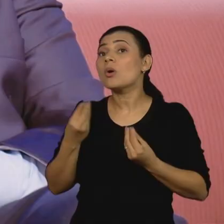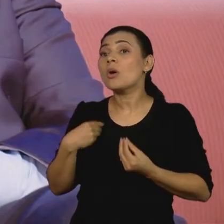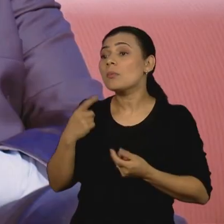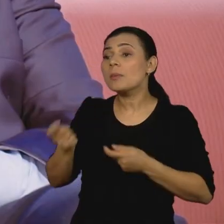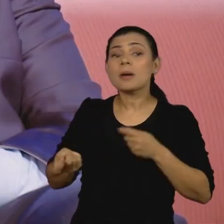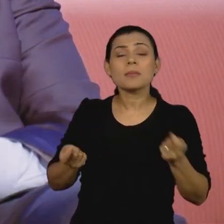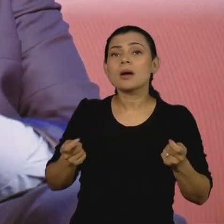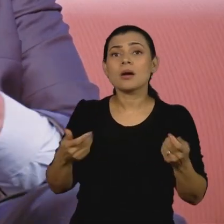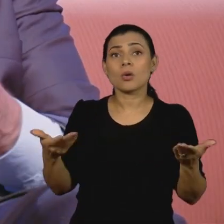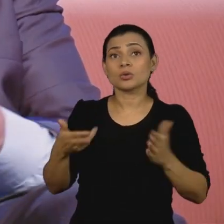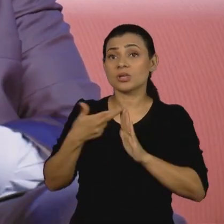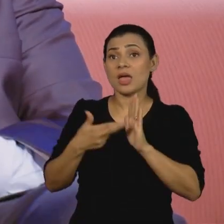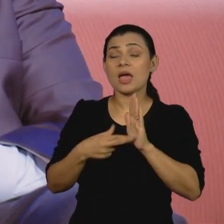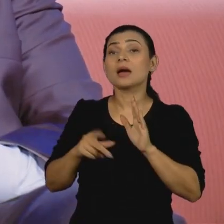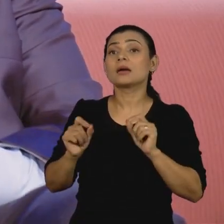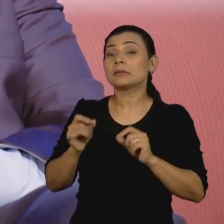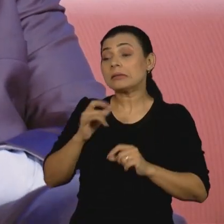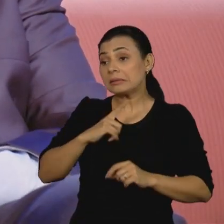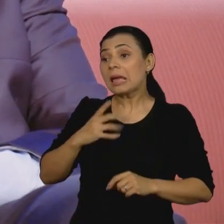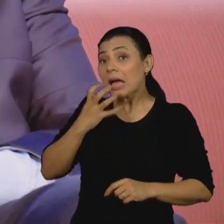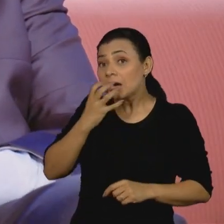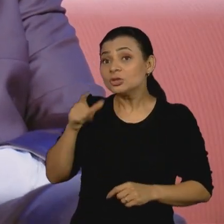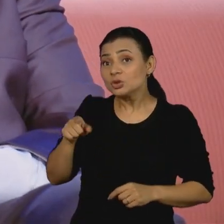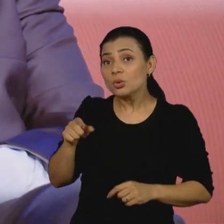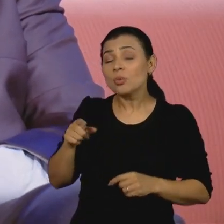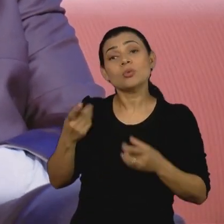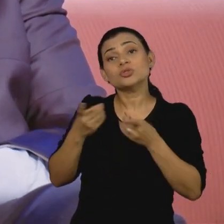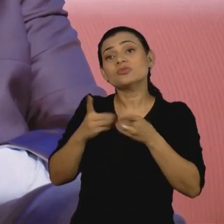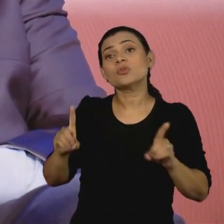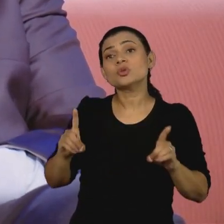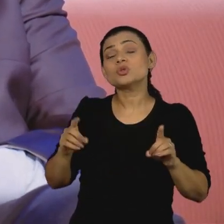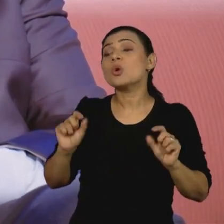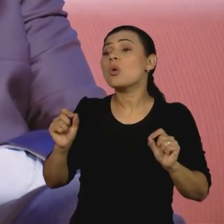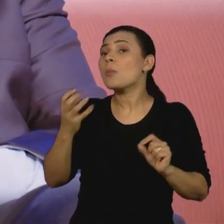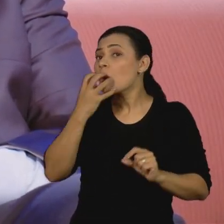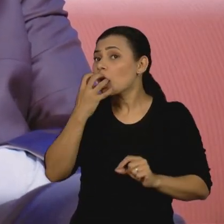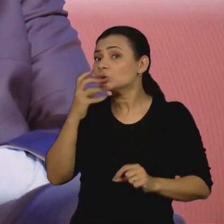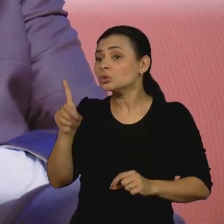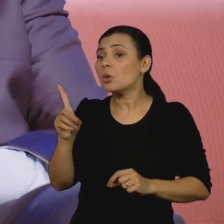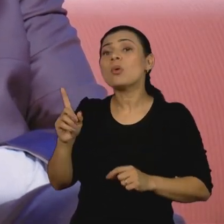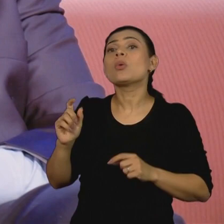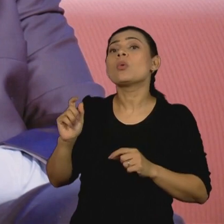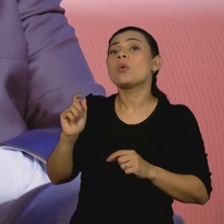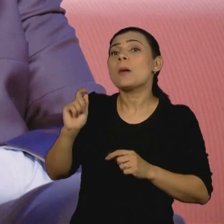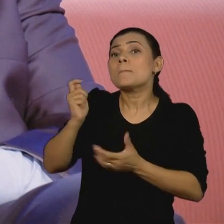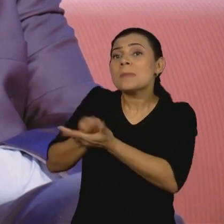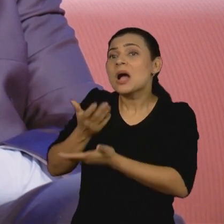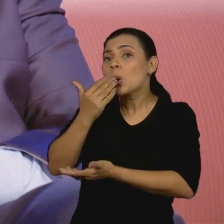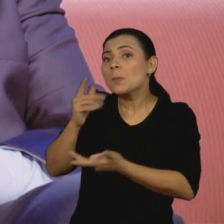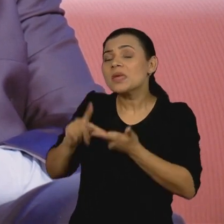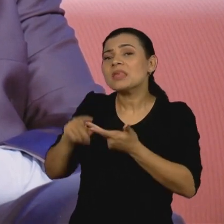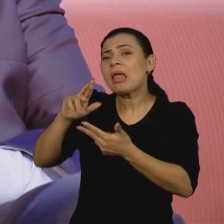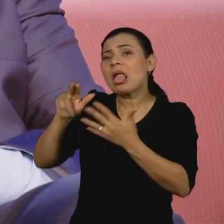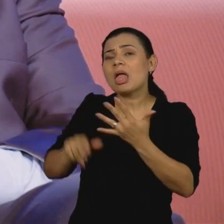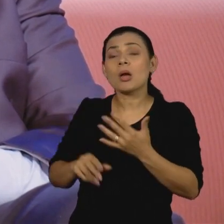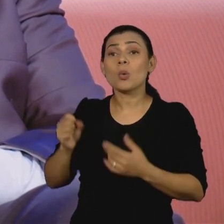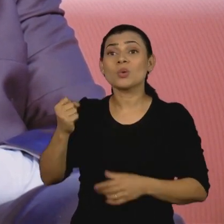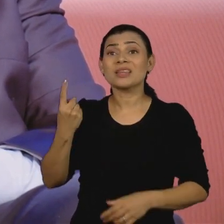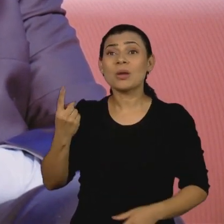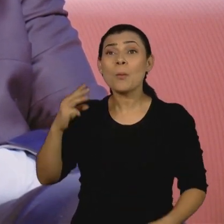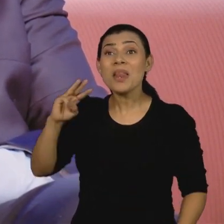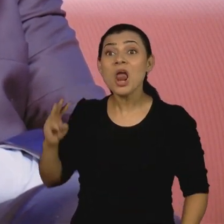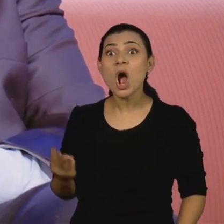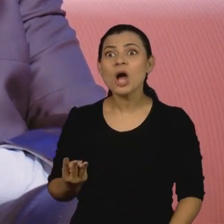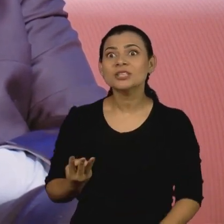uma regra. Tem muitas ações hoje dentro daqueles 81 milhões de novas demandas,